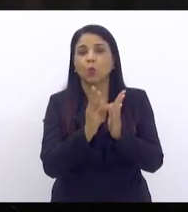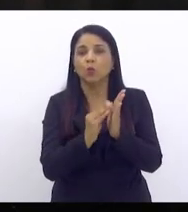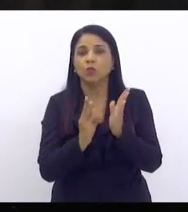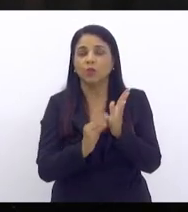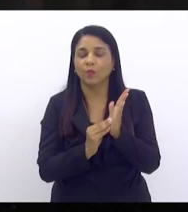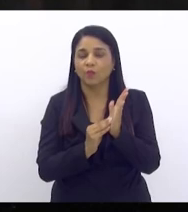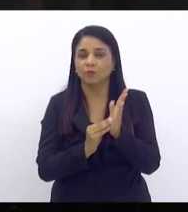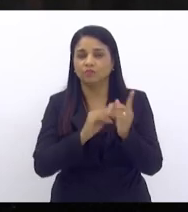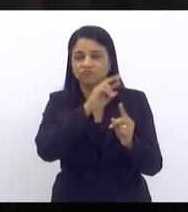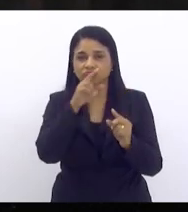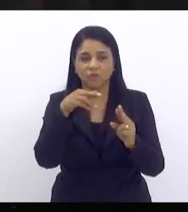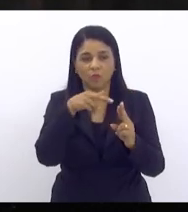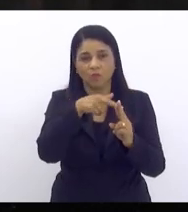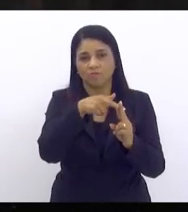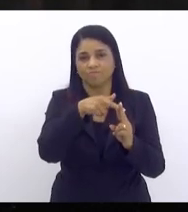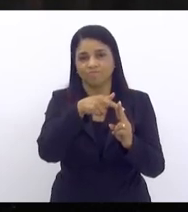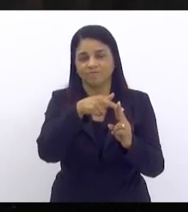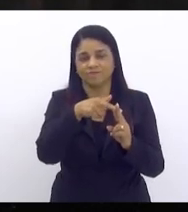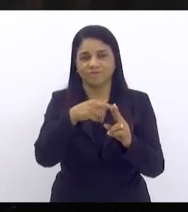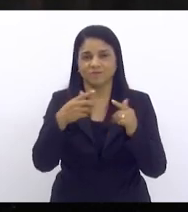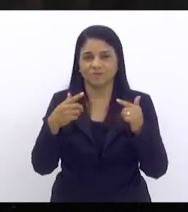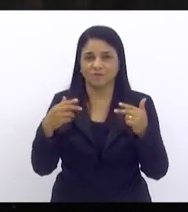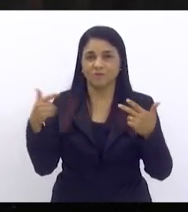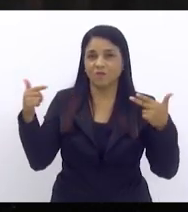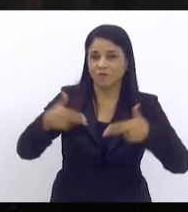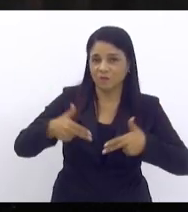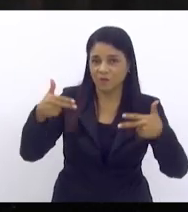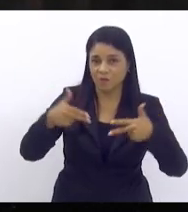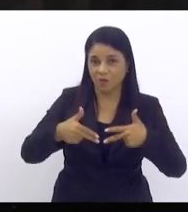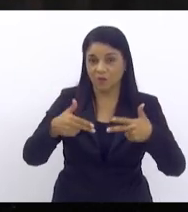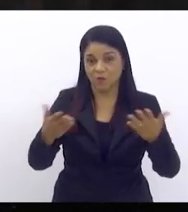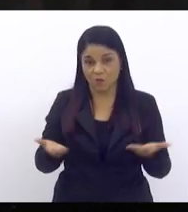aqui votando, aprovando e celebrando. Mas é verdade, deputada Verônica, que muitas rodas